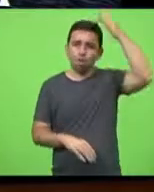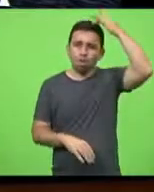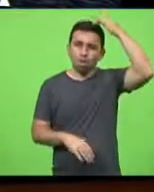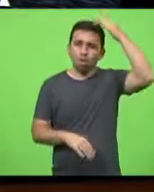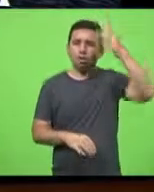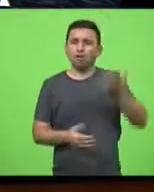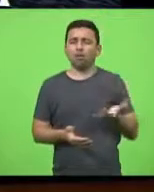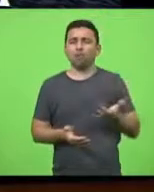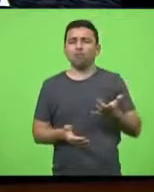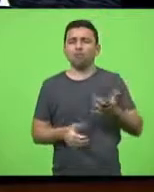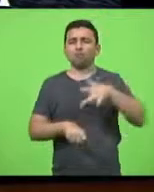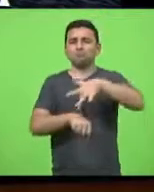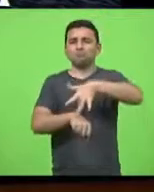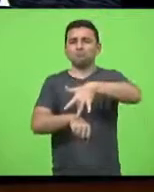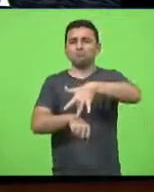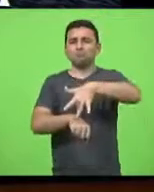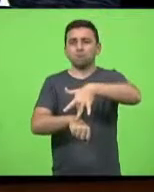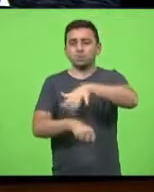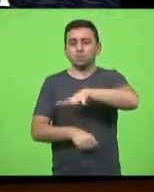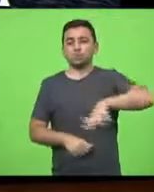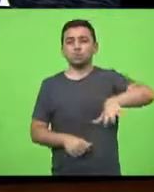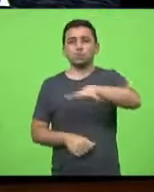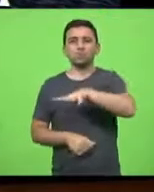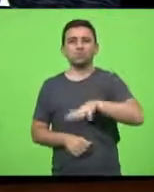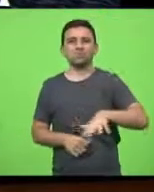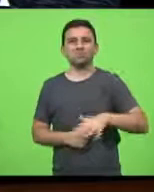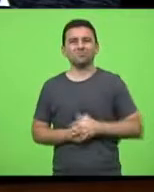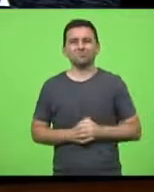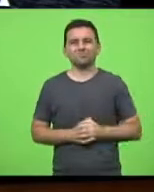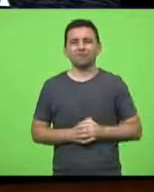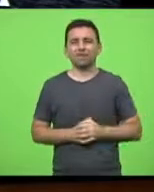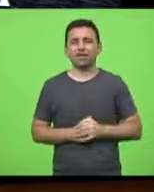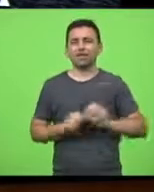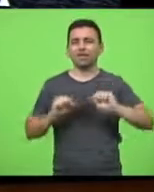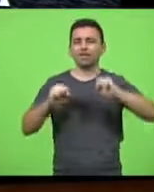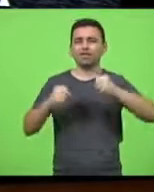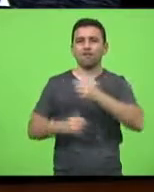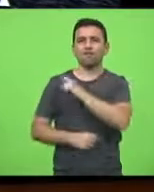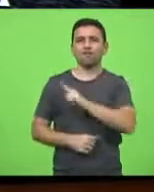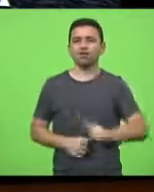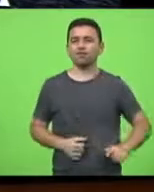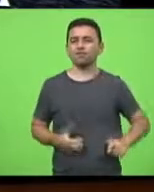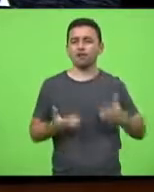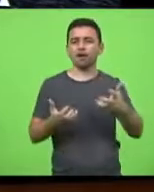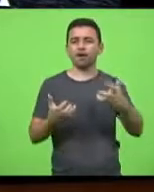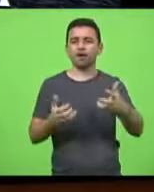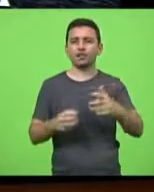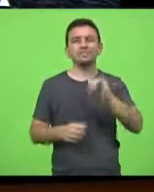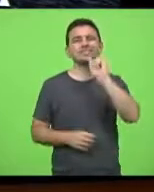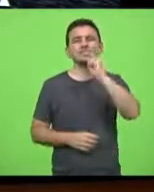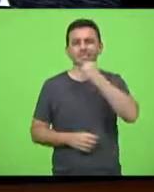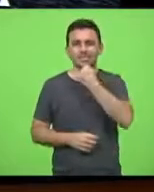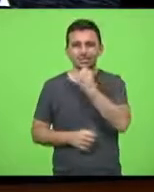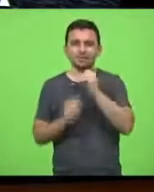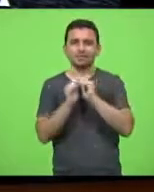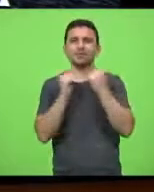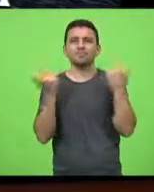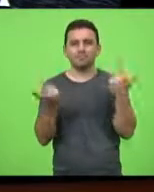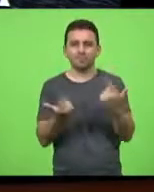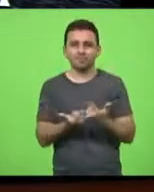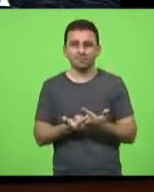construída no parlamento para defender o governo do Estado. É muito triste que a Assembleia Legislativa esteja colocando